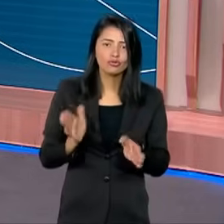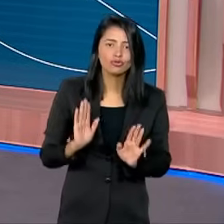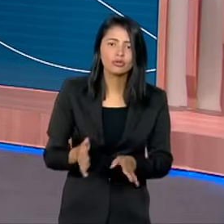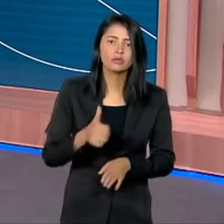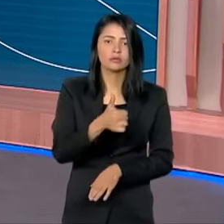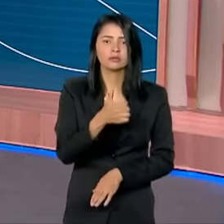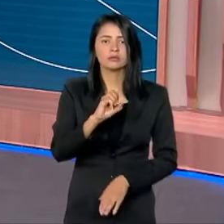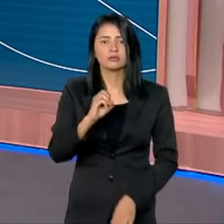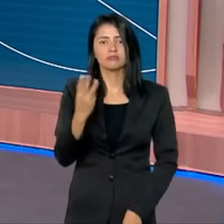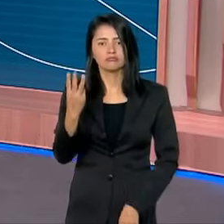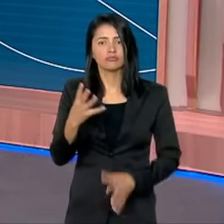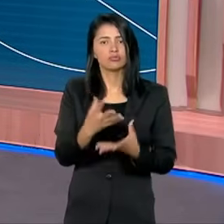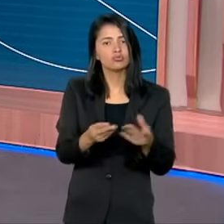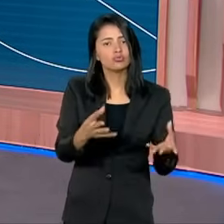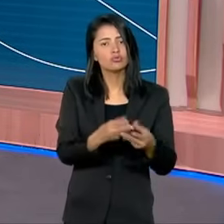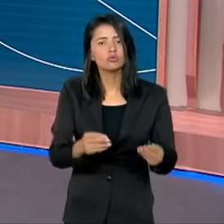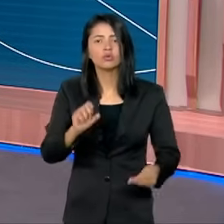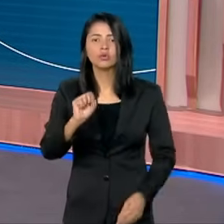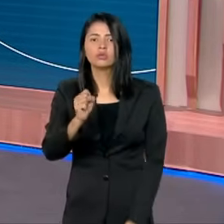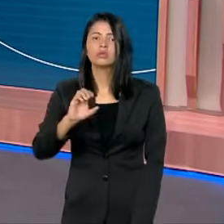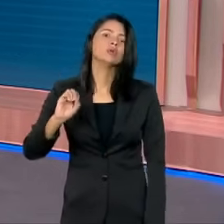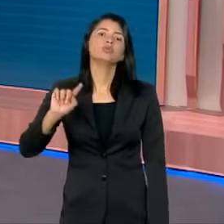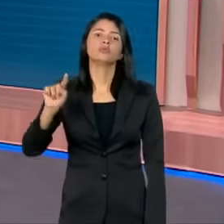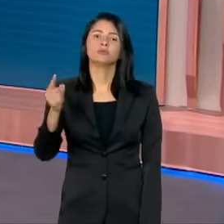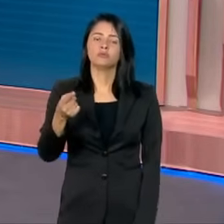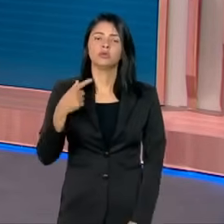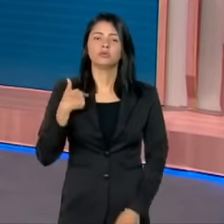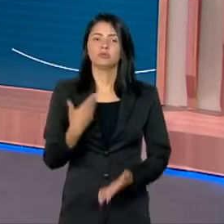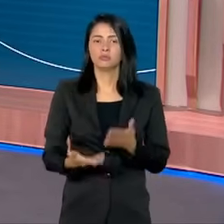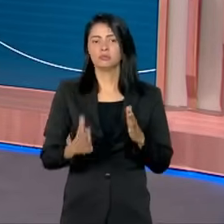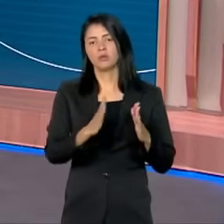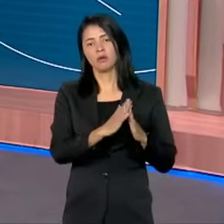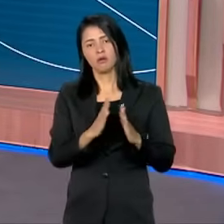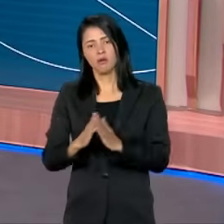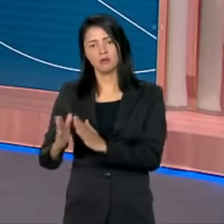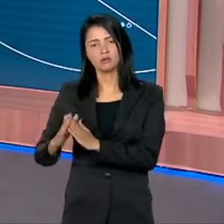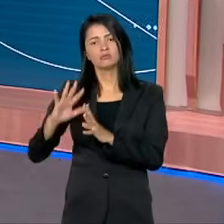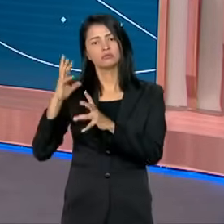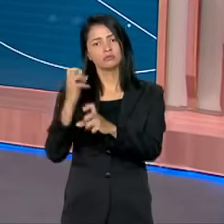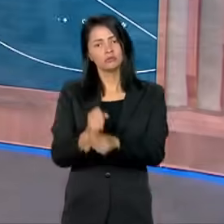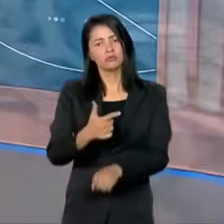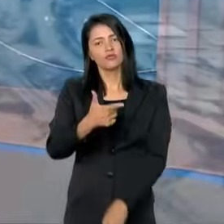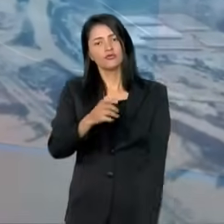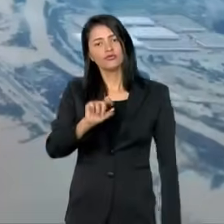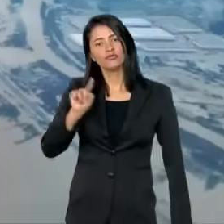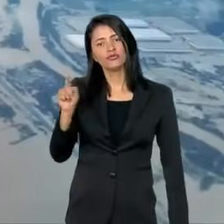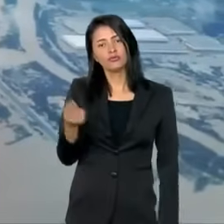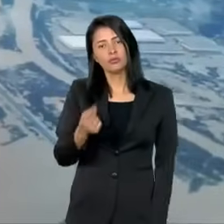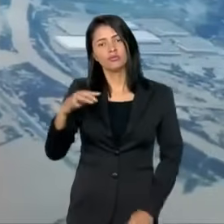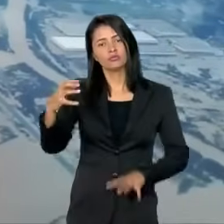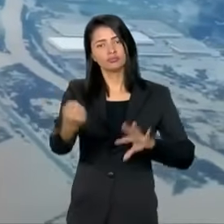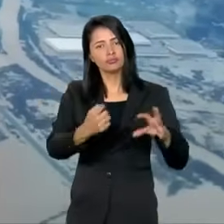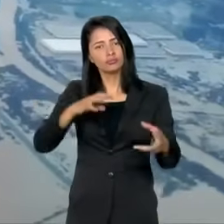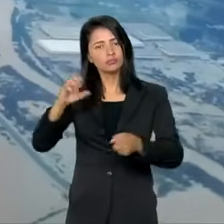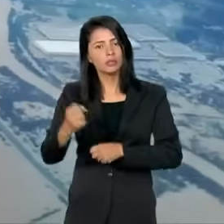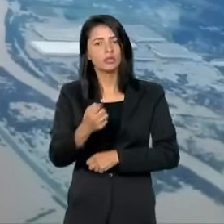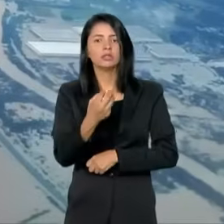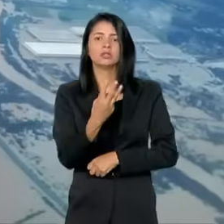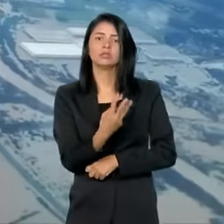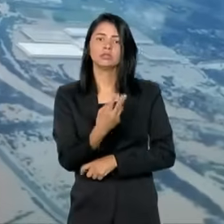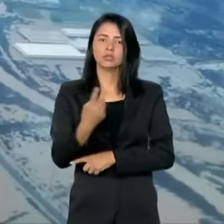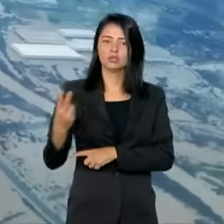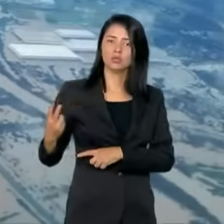103 desaparecidos e 88 mil desalojados. Já são mais de 20 mil salvamentos,